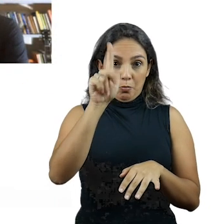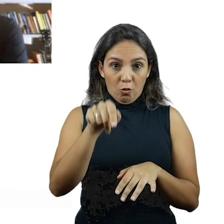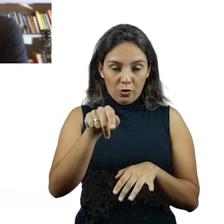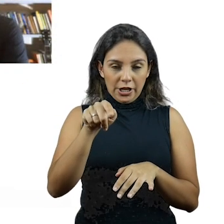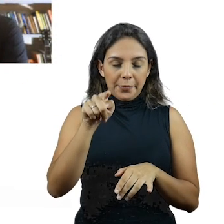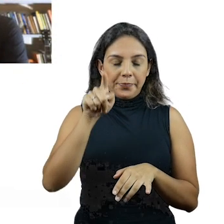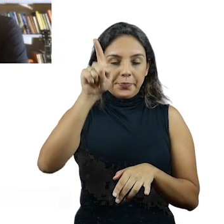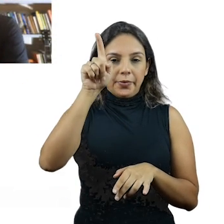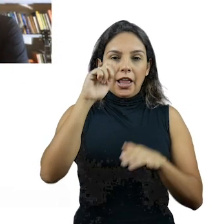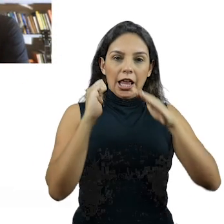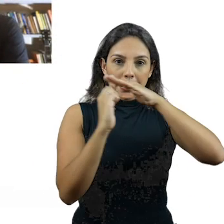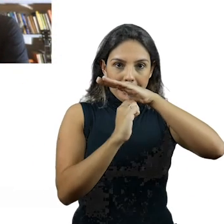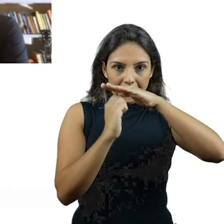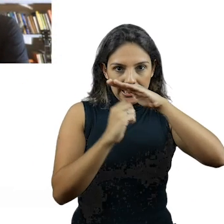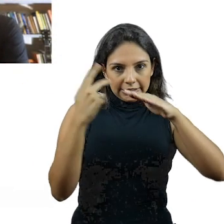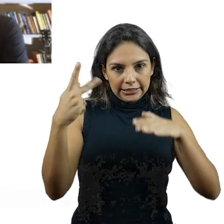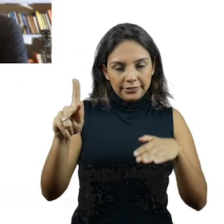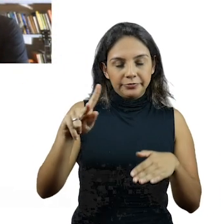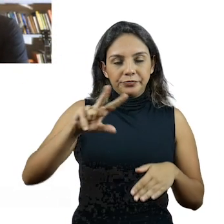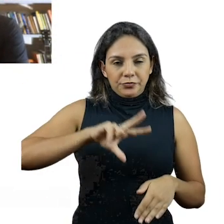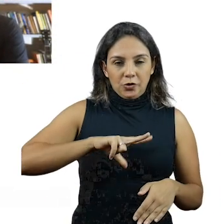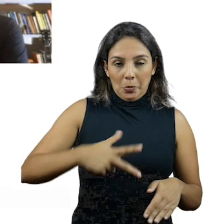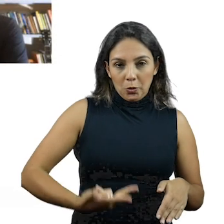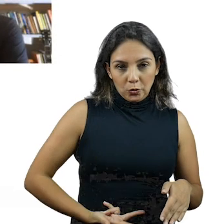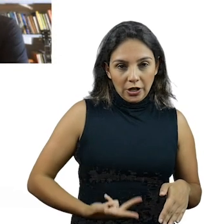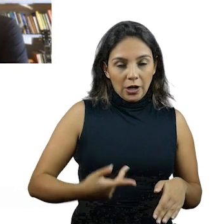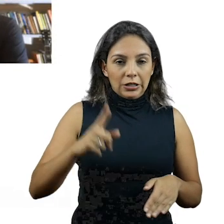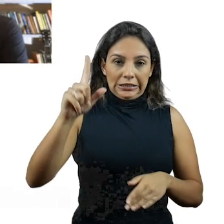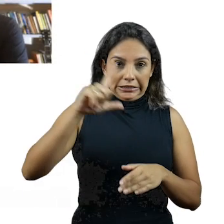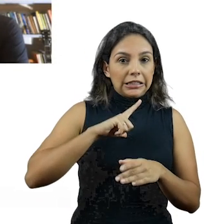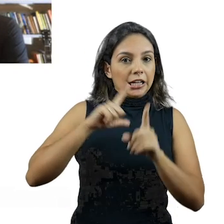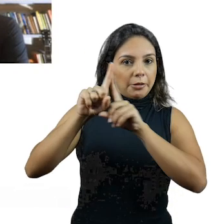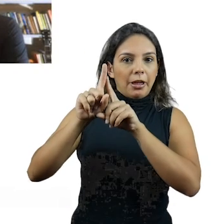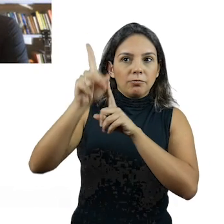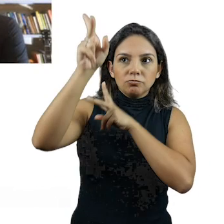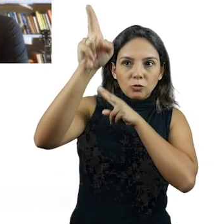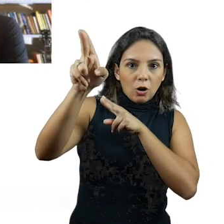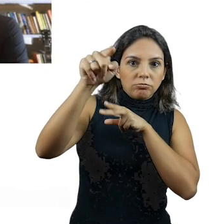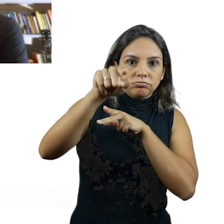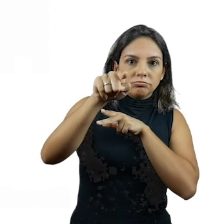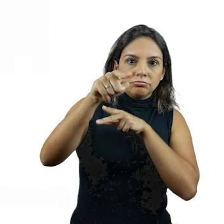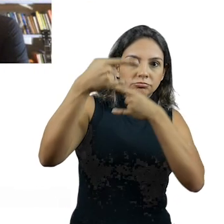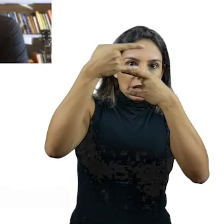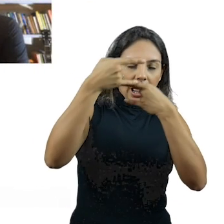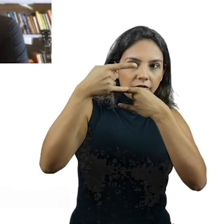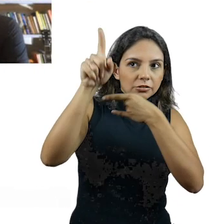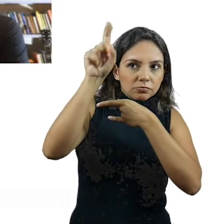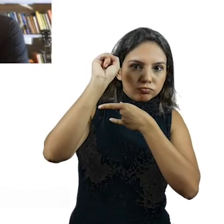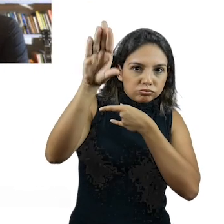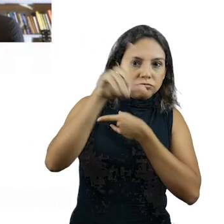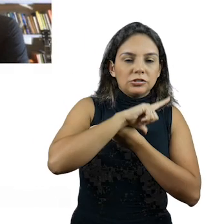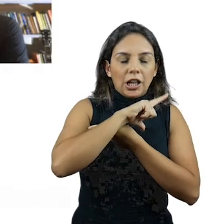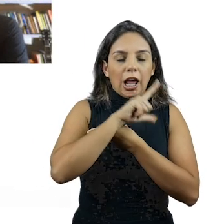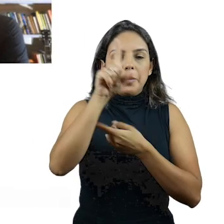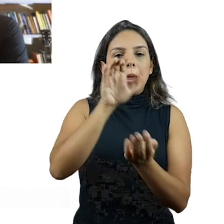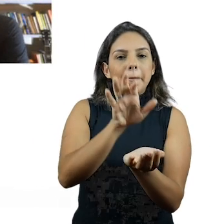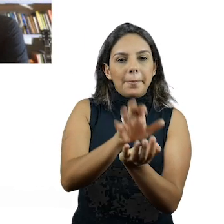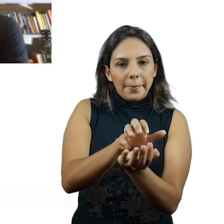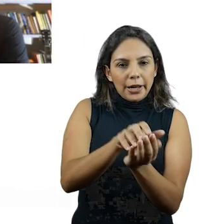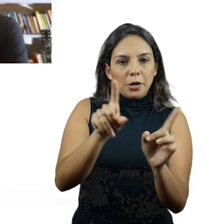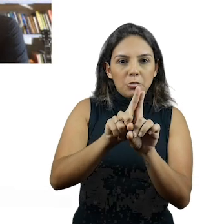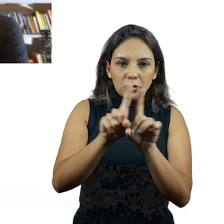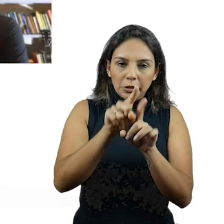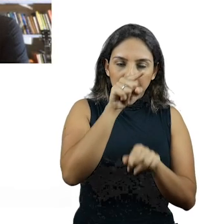uma empresa de realização de eventos literários de Portugal, está transmitindo a gente também. A Bienal de Pernambuco, através do Facebook, também